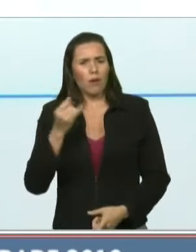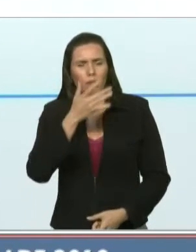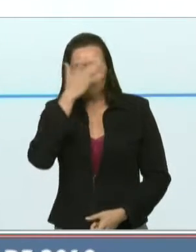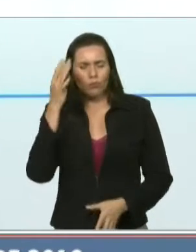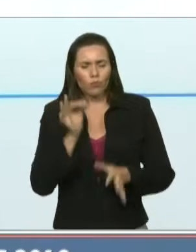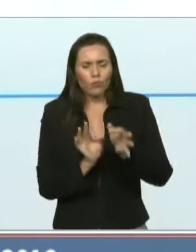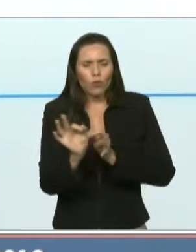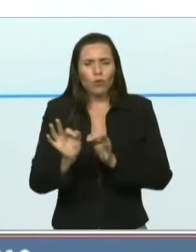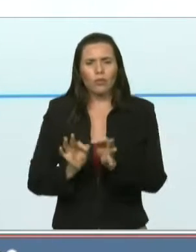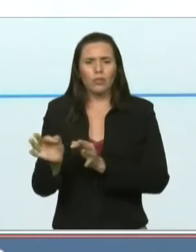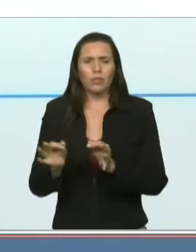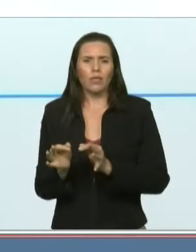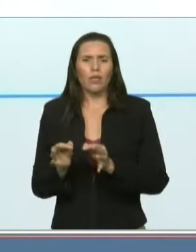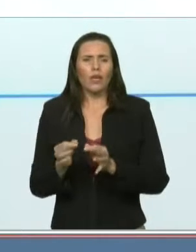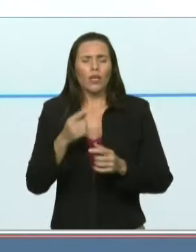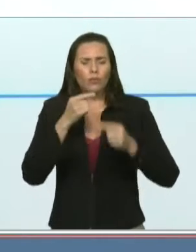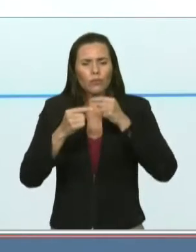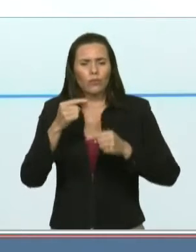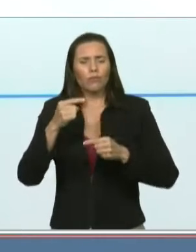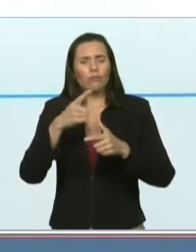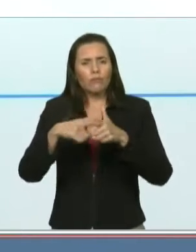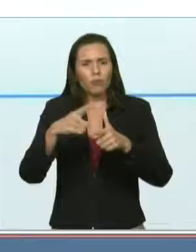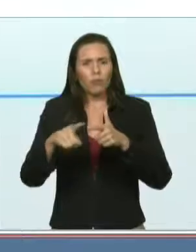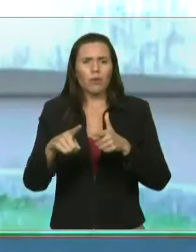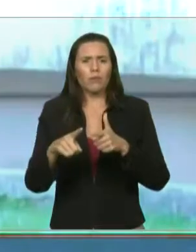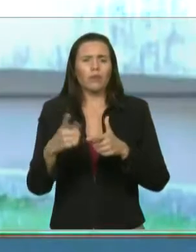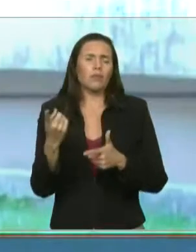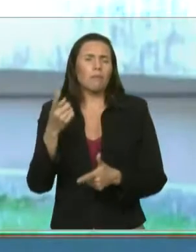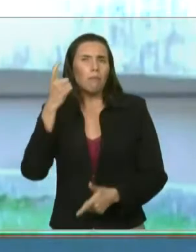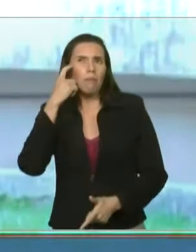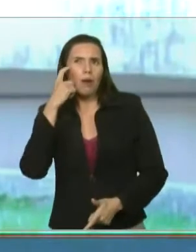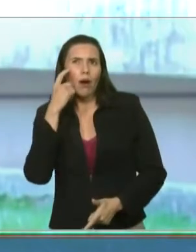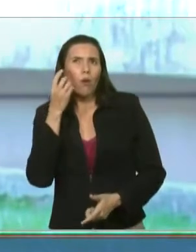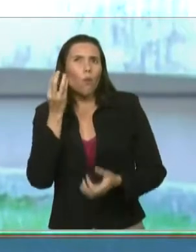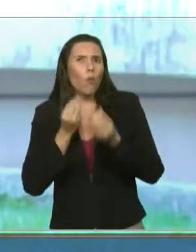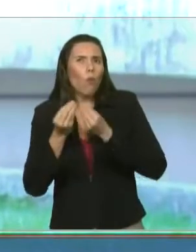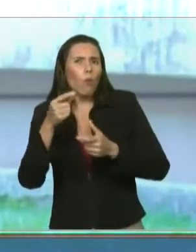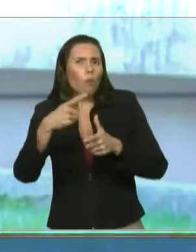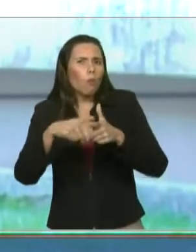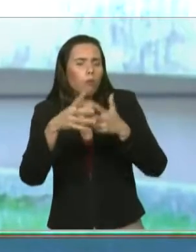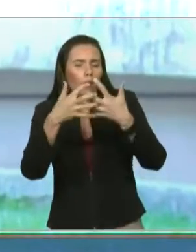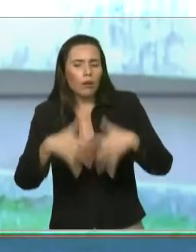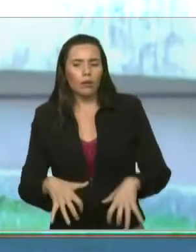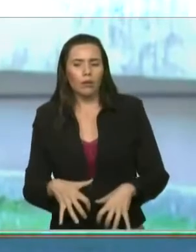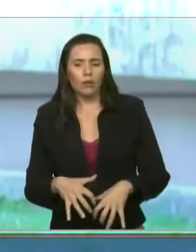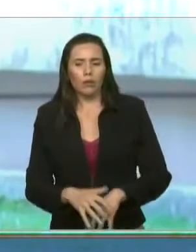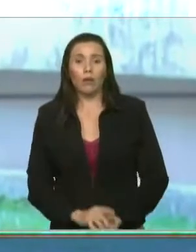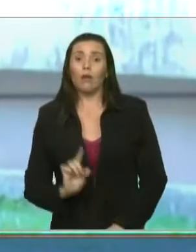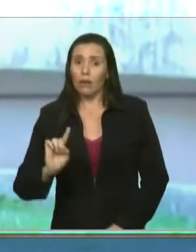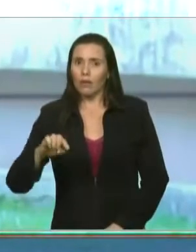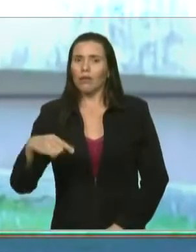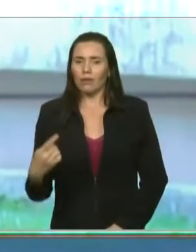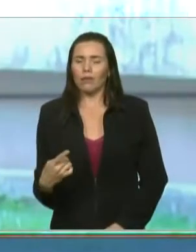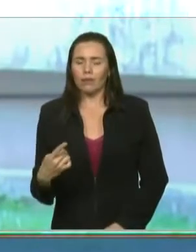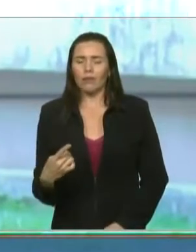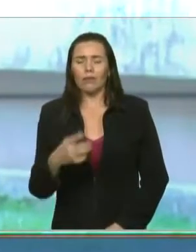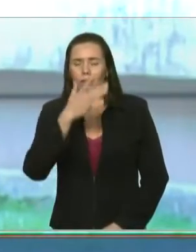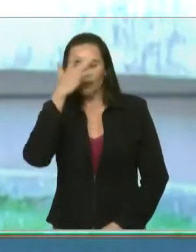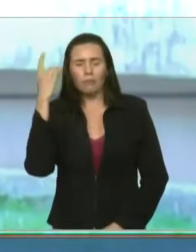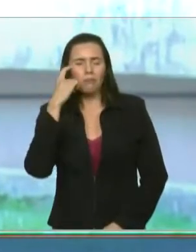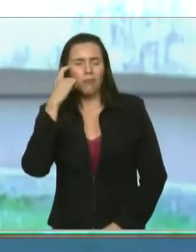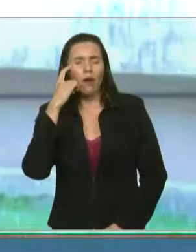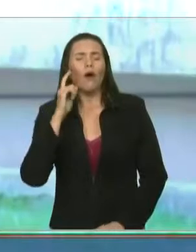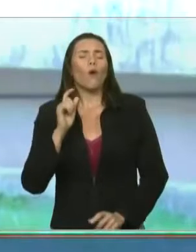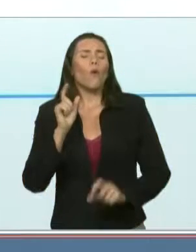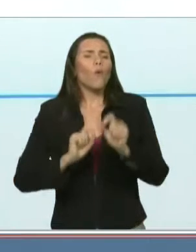de soluções sociais para aquele problema. A partir daí, então, são tomadas as decisões. Essas